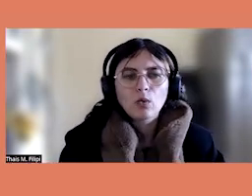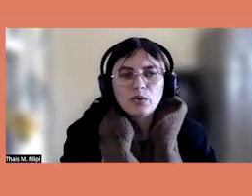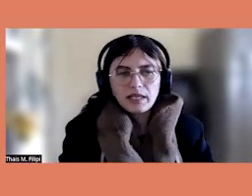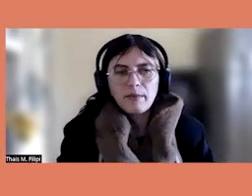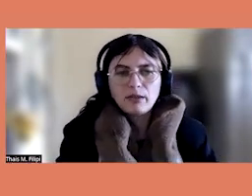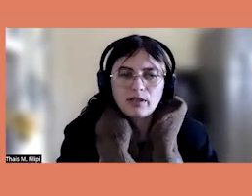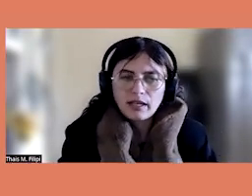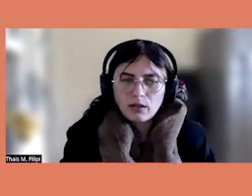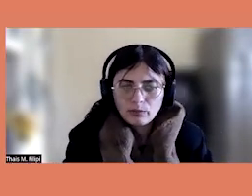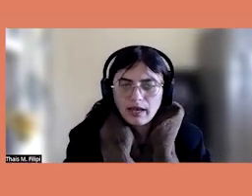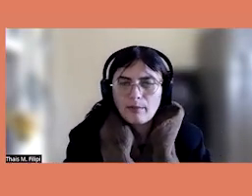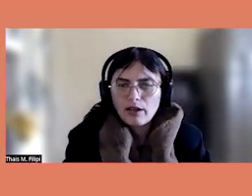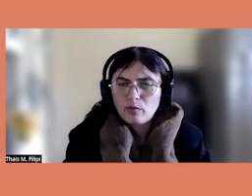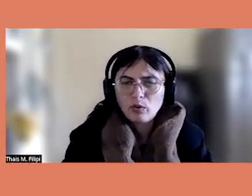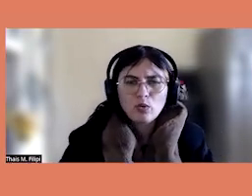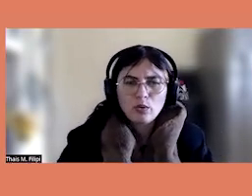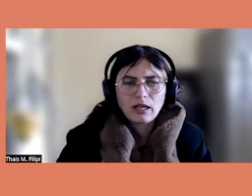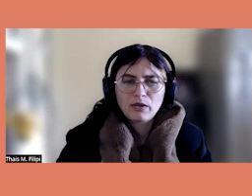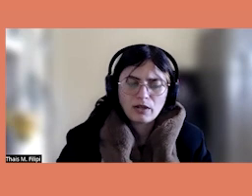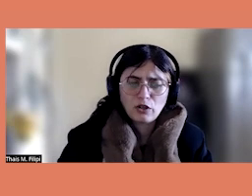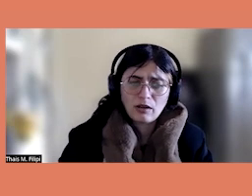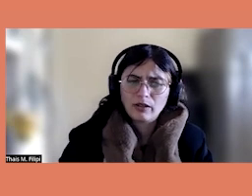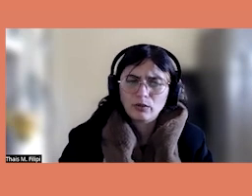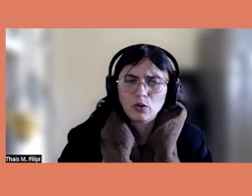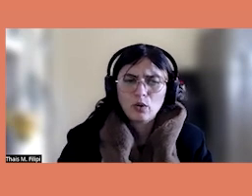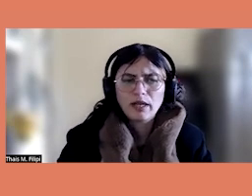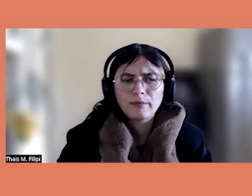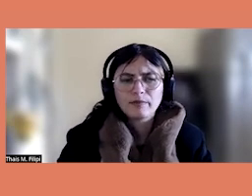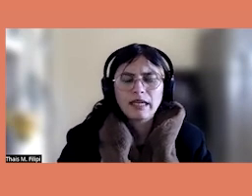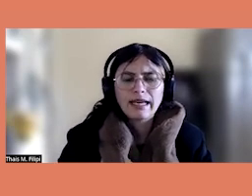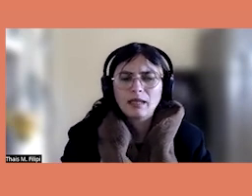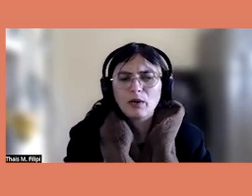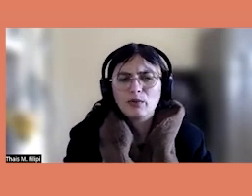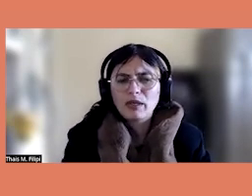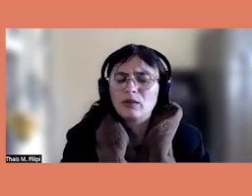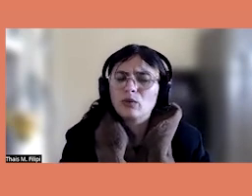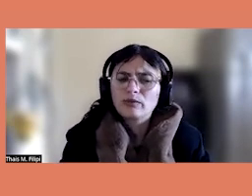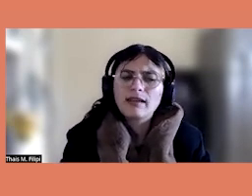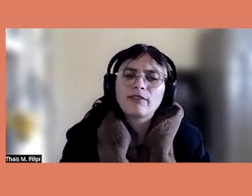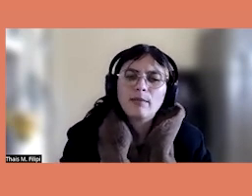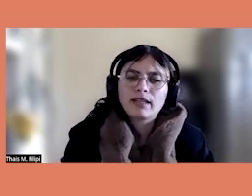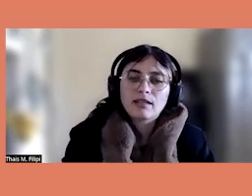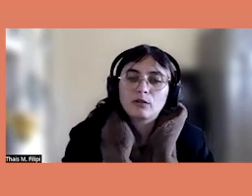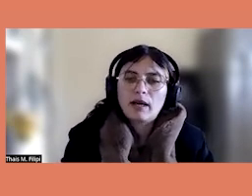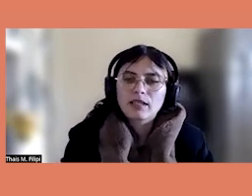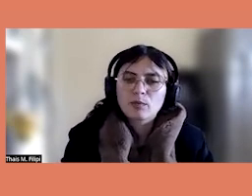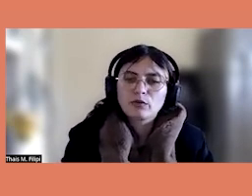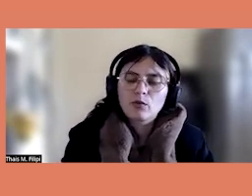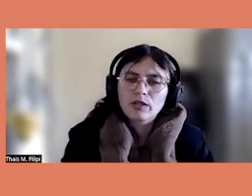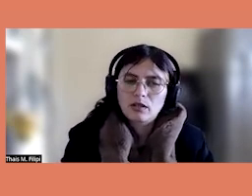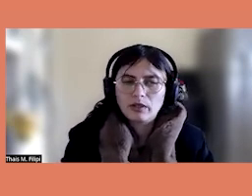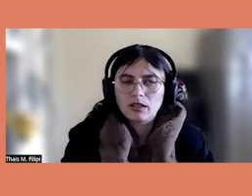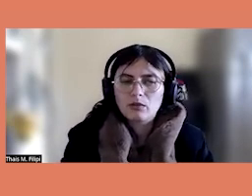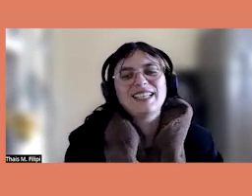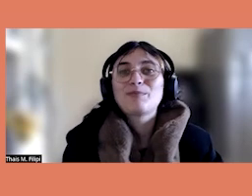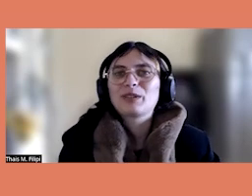Então, alguns dos elementos, né? Então, tem a barra de menu com os elementos que a gente estava falando sobre, e cada menu tem ferramentas agrupadas por